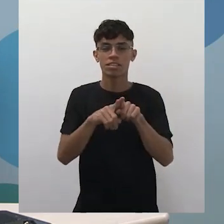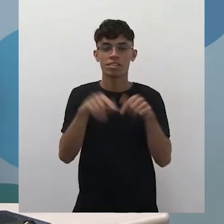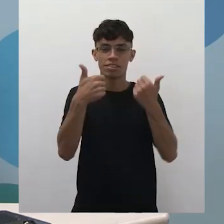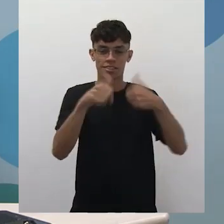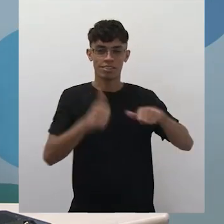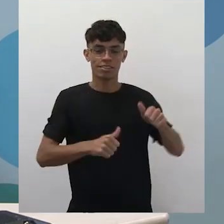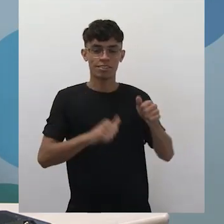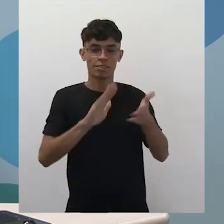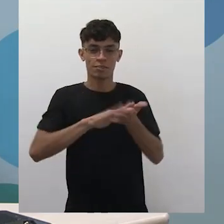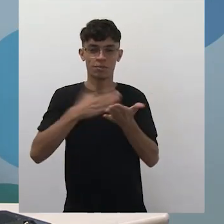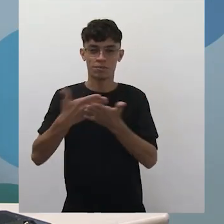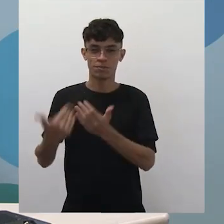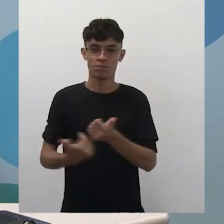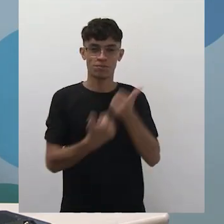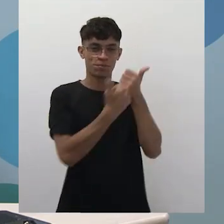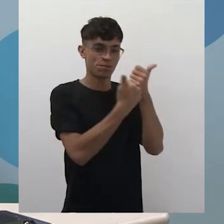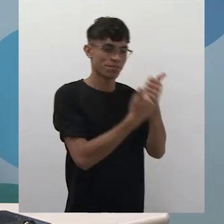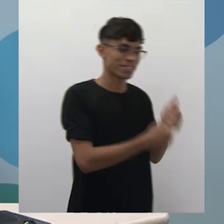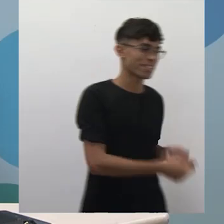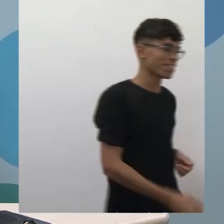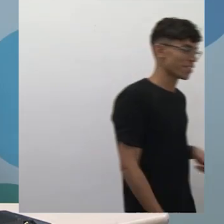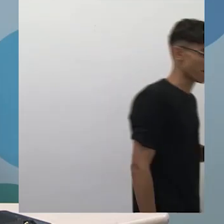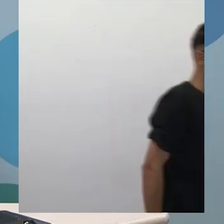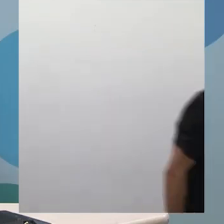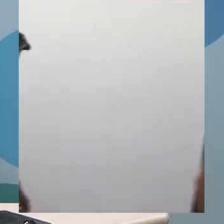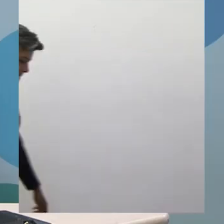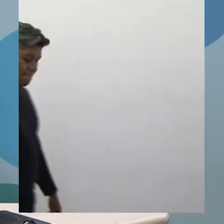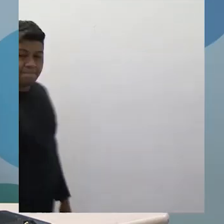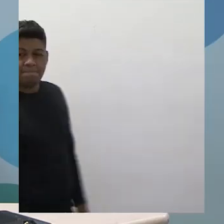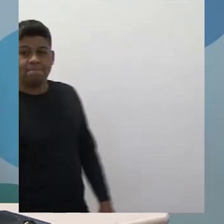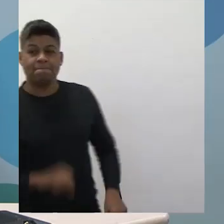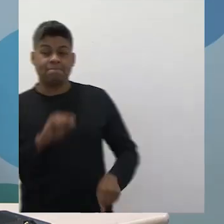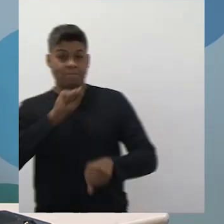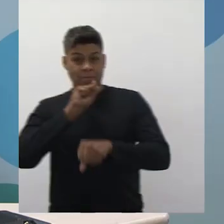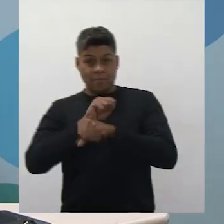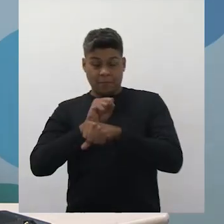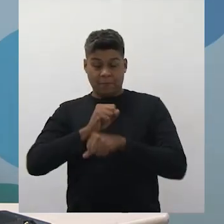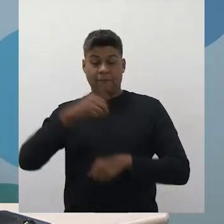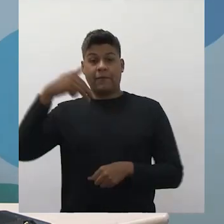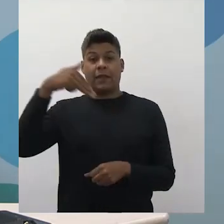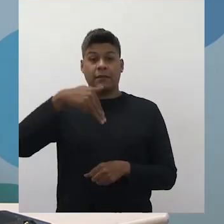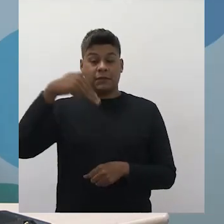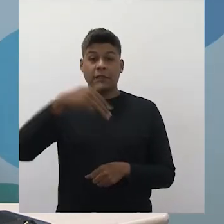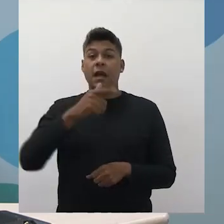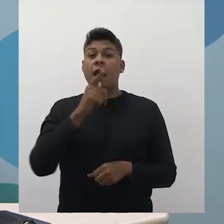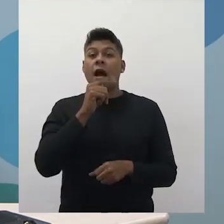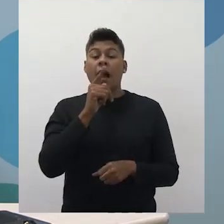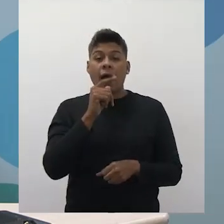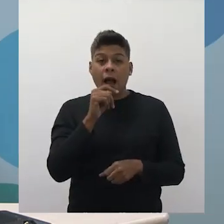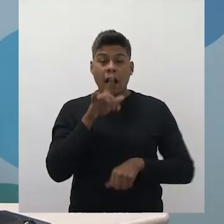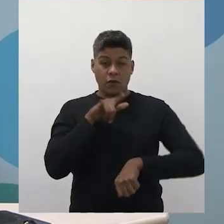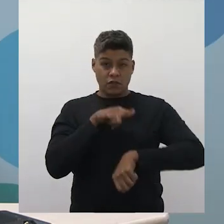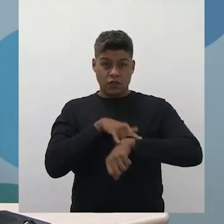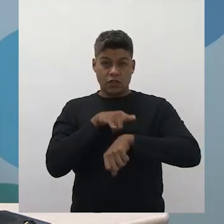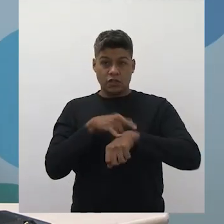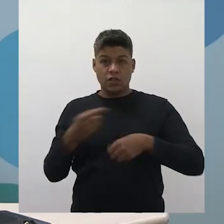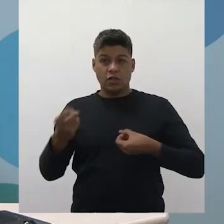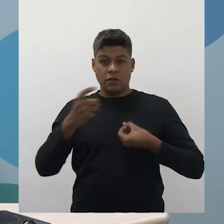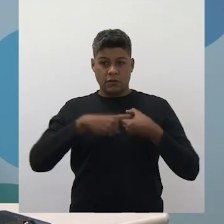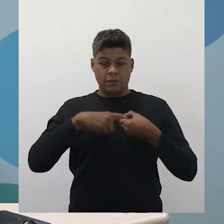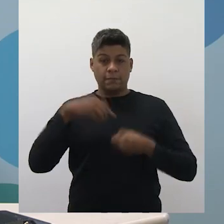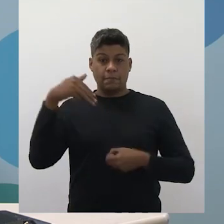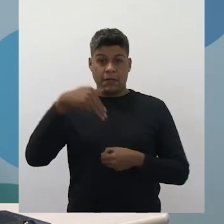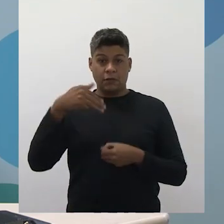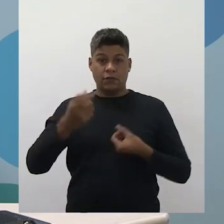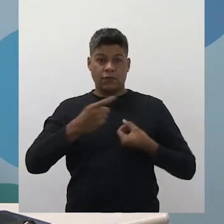avaliativos. Tá? Então, nesse momento, vamos dar uma pausa de alguns minutinhos para que vocês possam tomar uma água, ir ao banheiro e retornaremos dentro de alguns